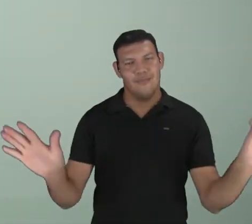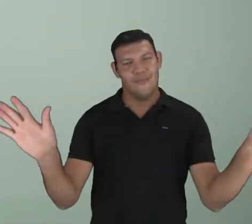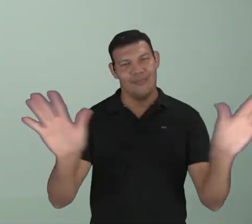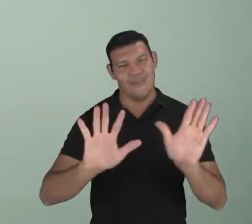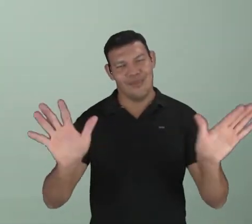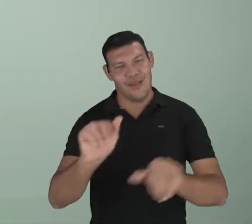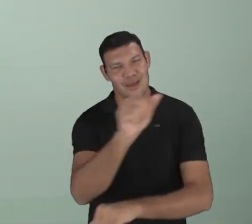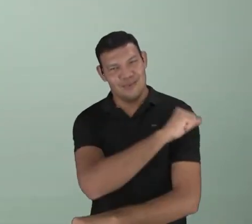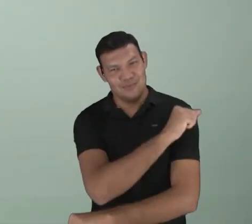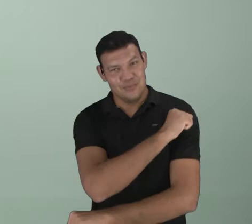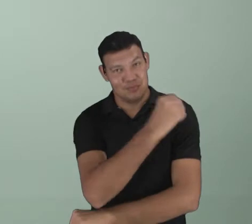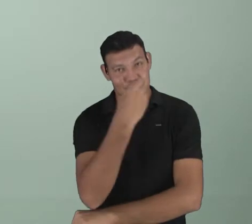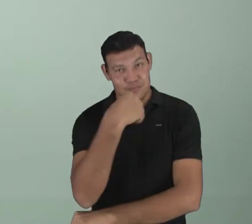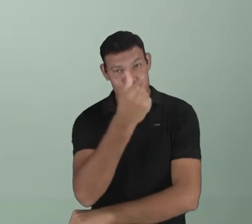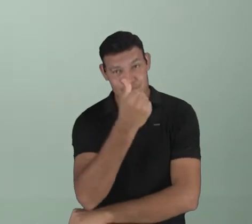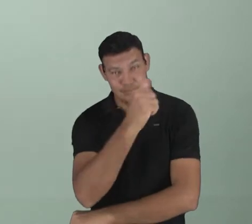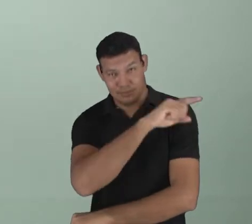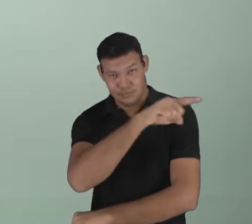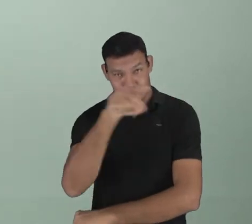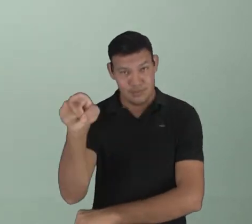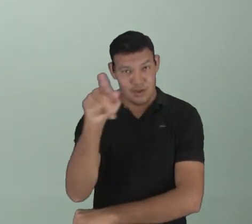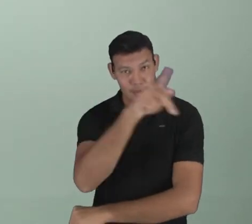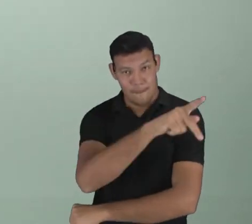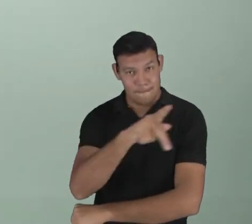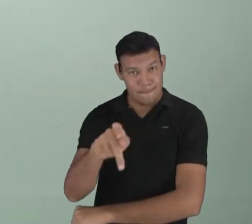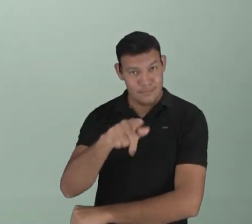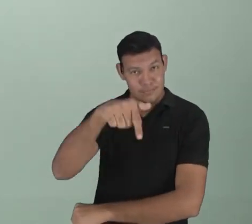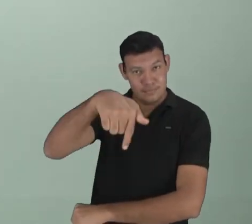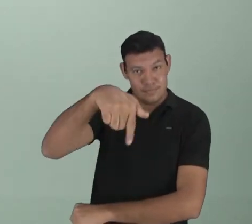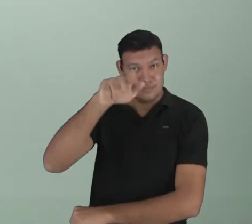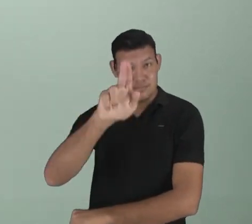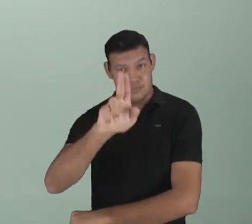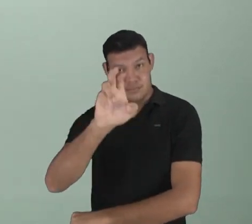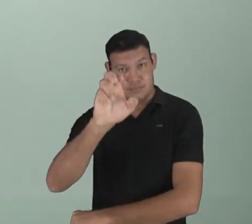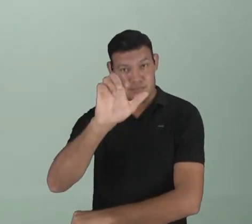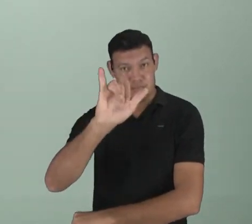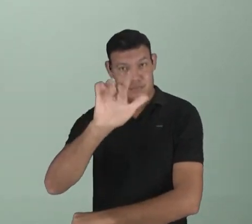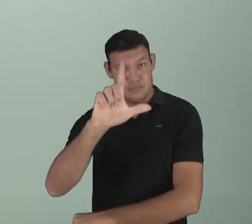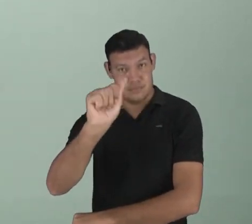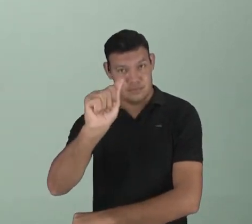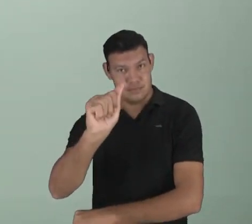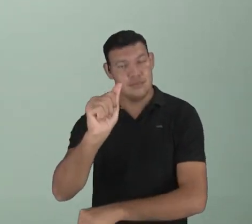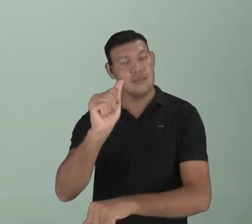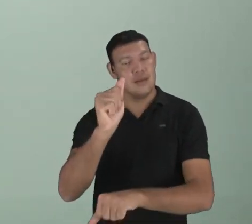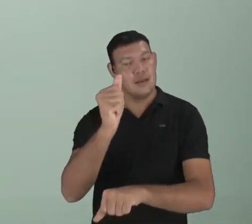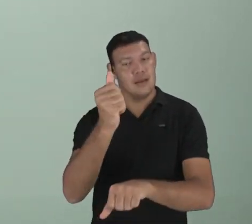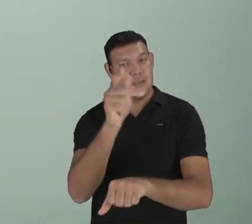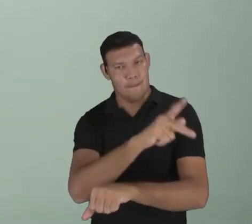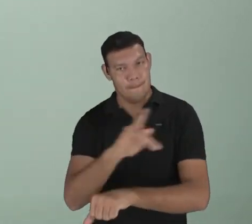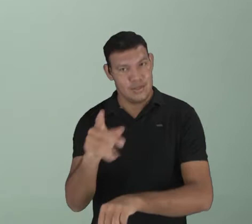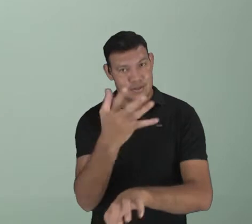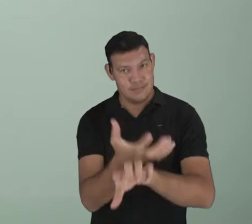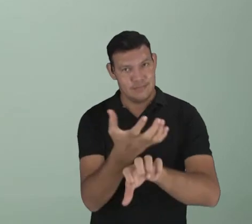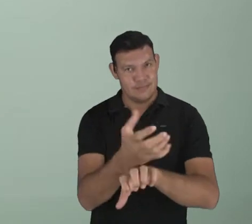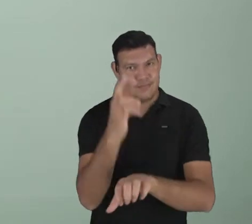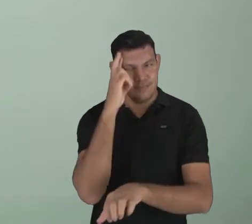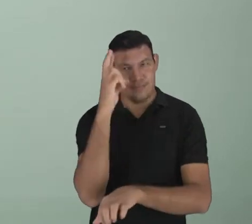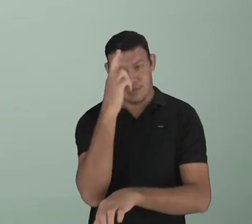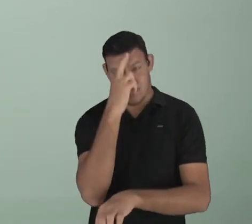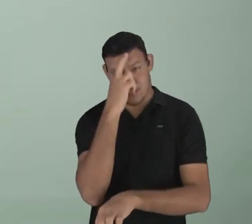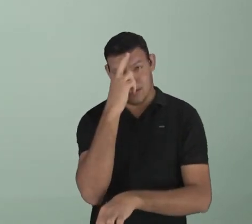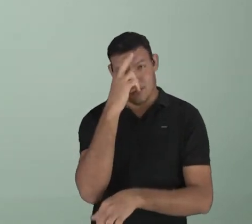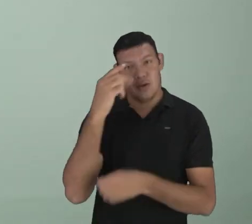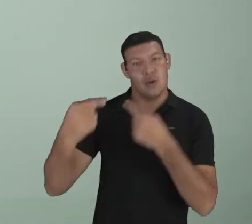Olá, alunos! Tudo bem com vocês? Eu sou a professora Keila Batista, professora de História, e vamos aí continuar discutindo os